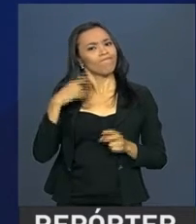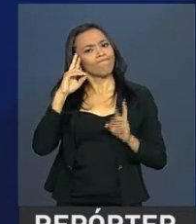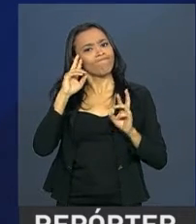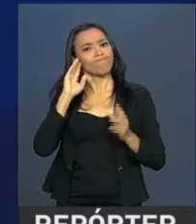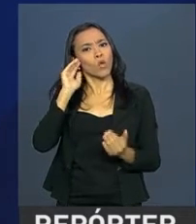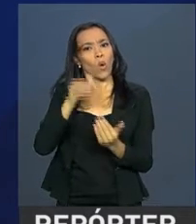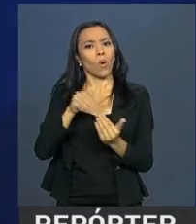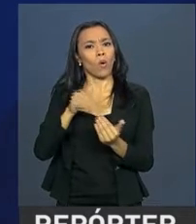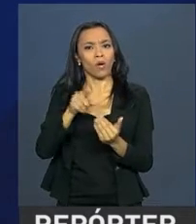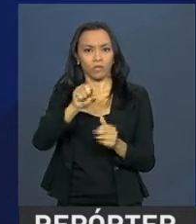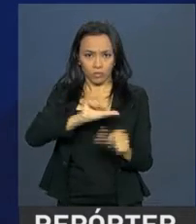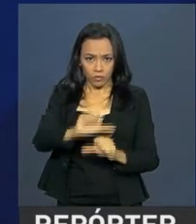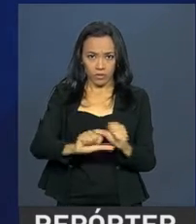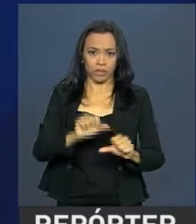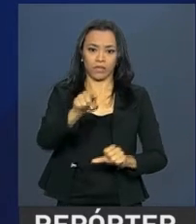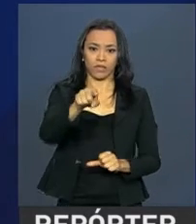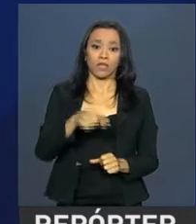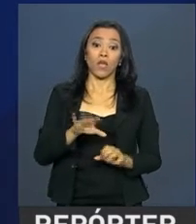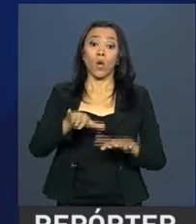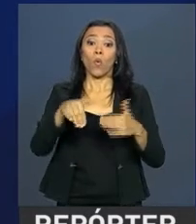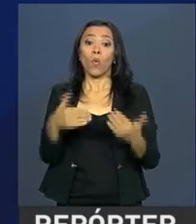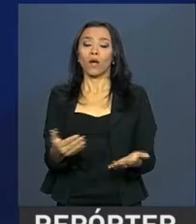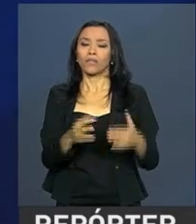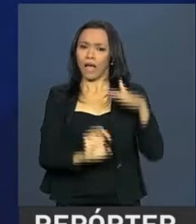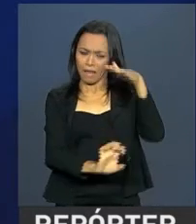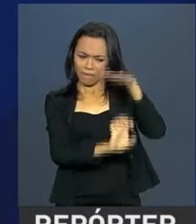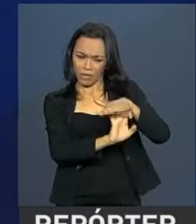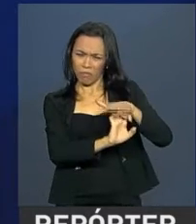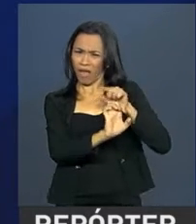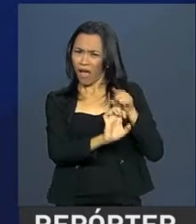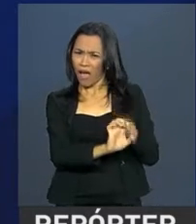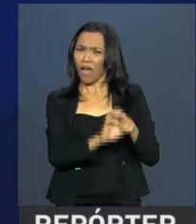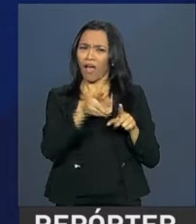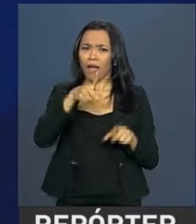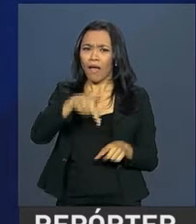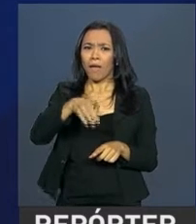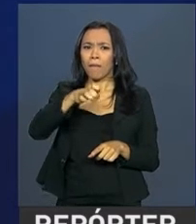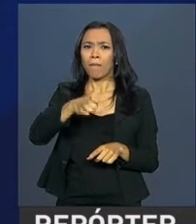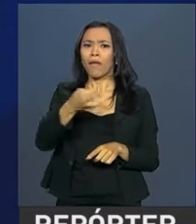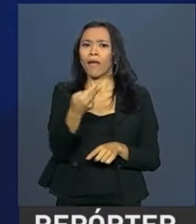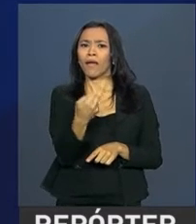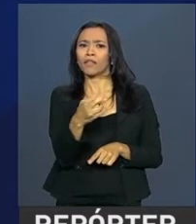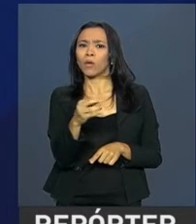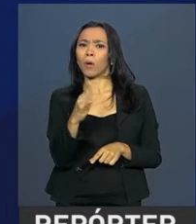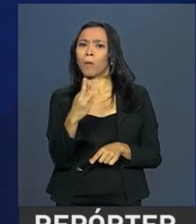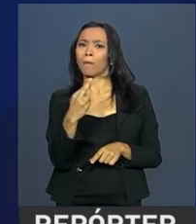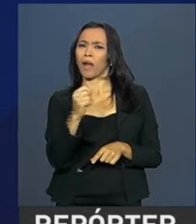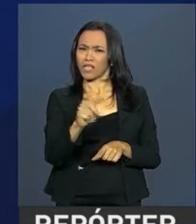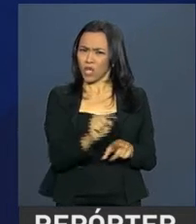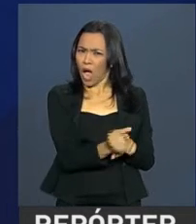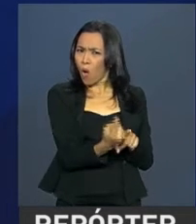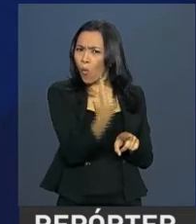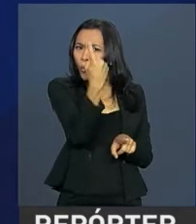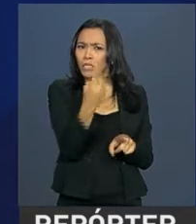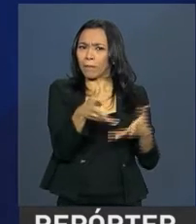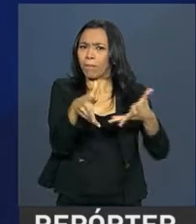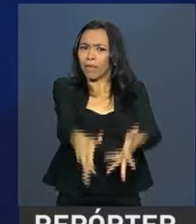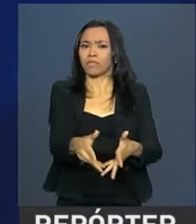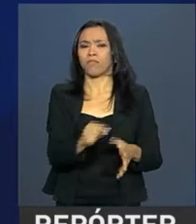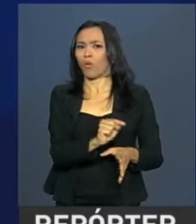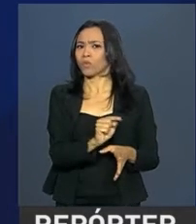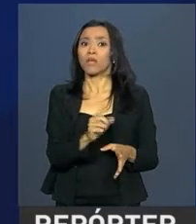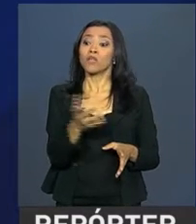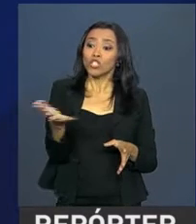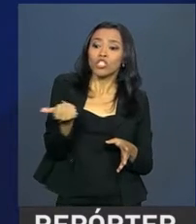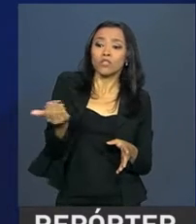Quando se pretende desafogar a Petrobras, digamos assim, não exigir dela que participe de todos os projetos, nós queremos trazer